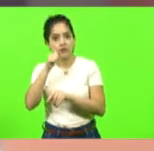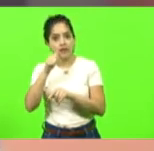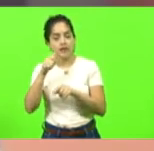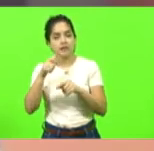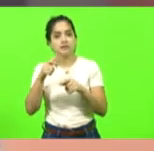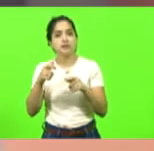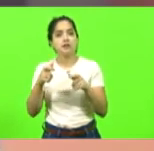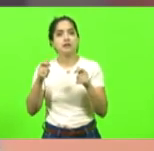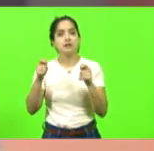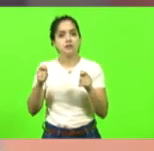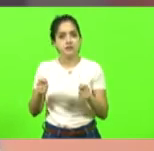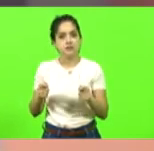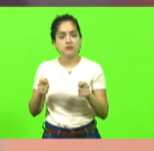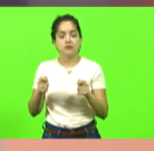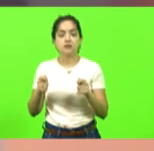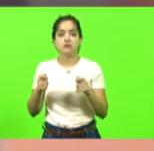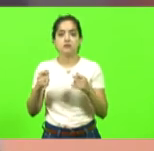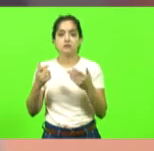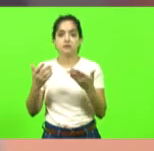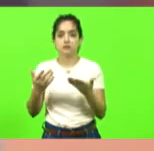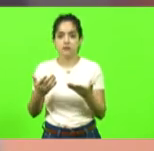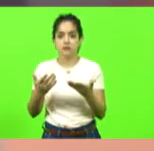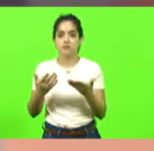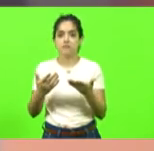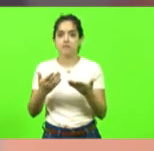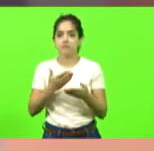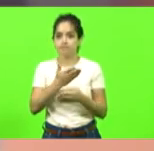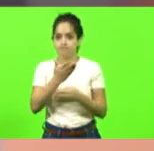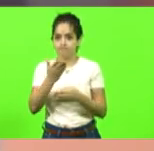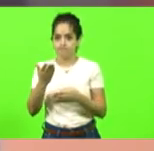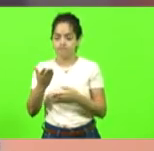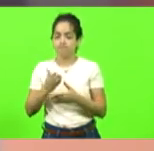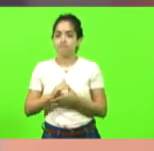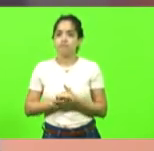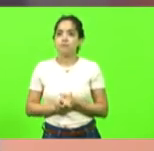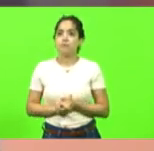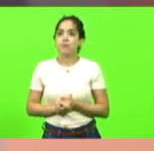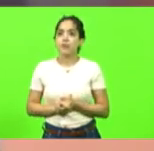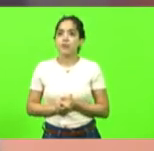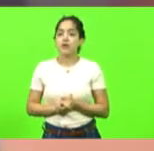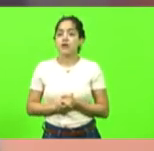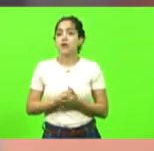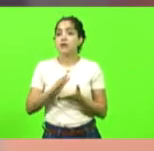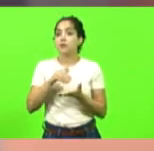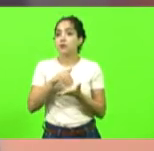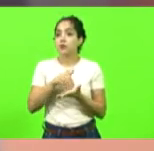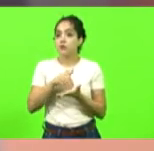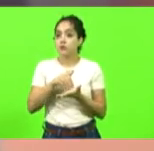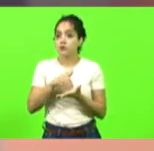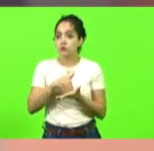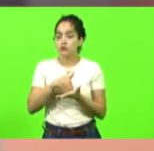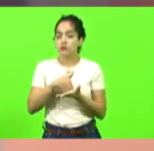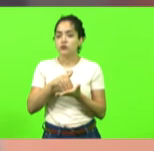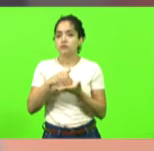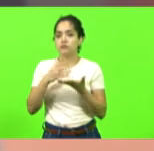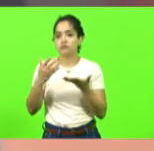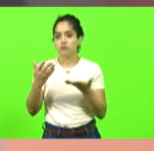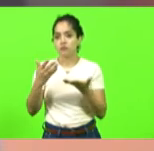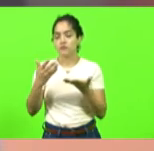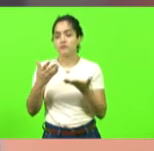mulheres. Então, também viva as nossas arpileiras. E, por último, não poderia deixar de